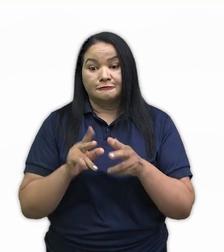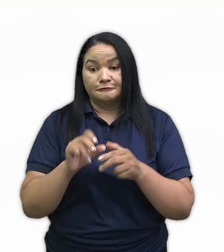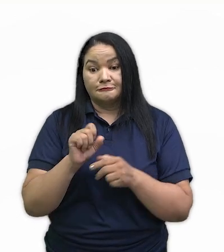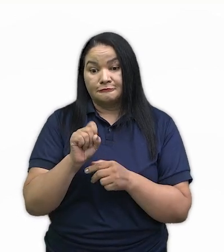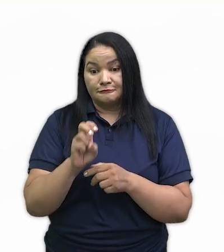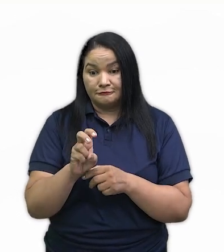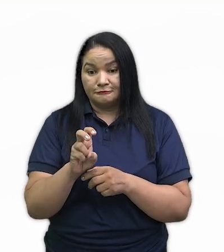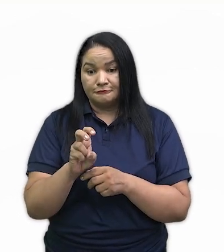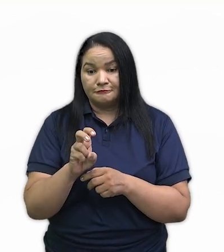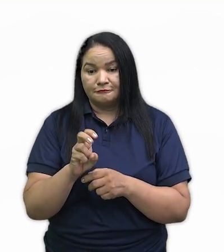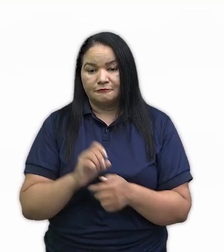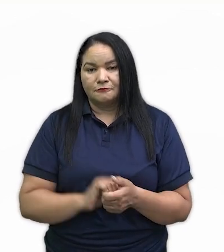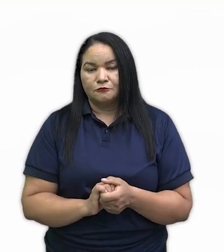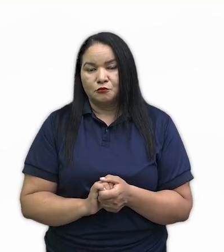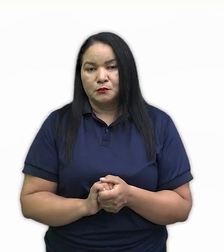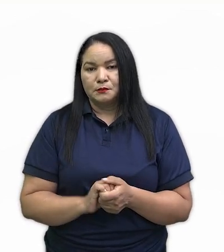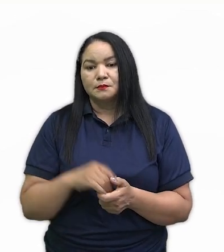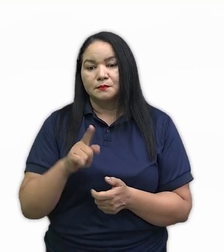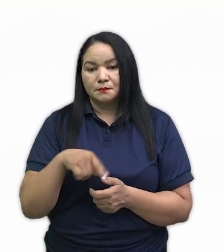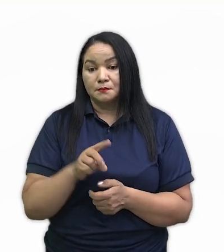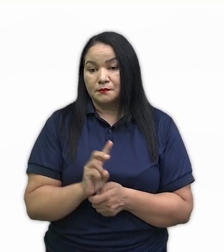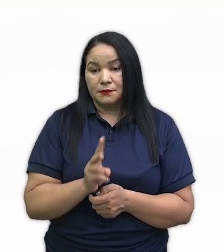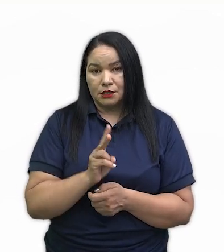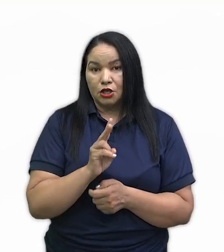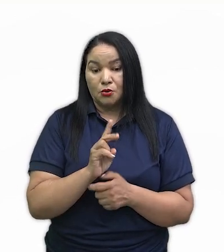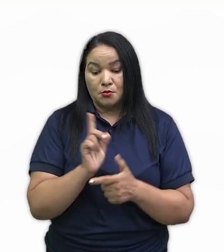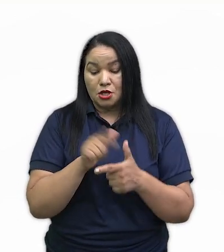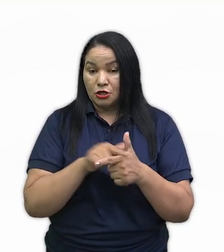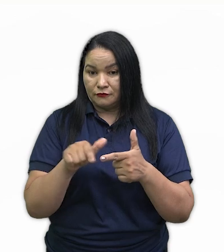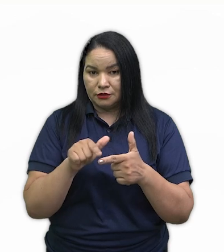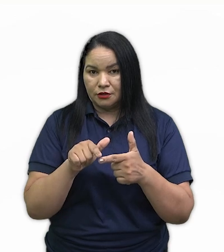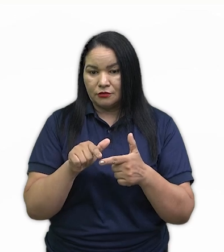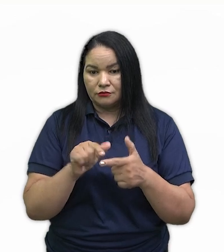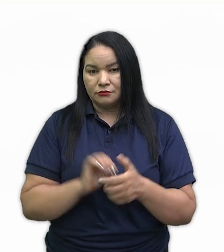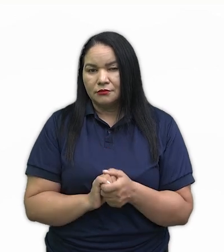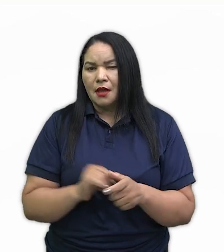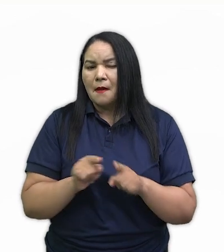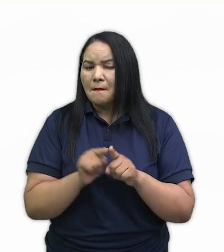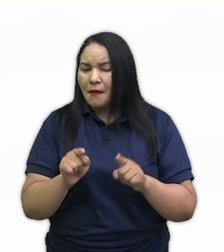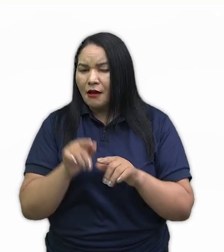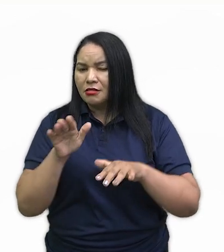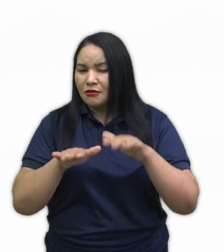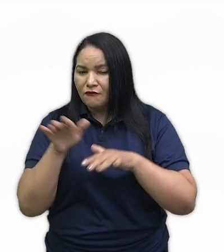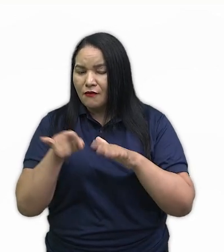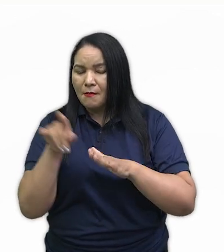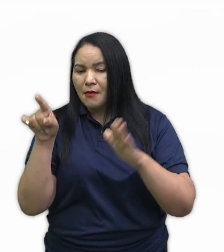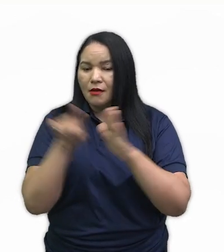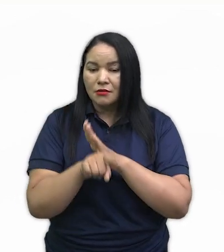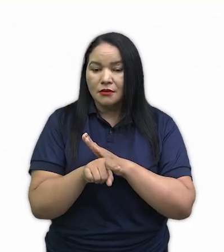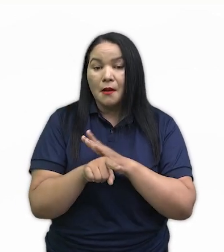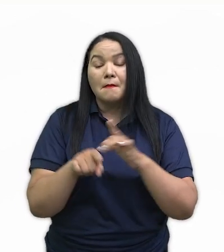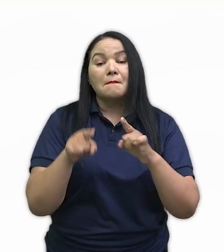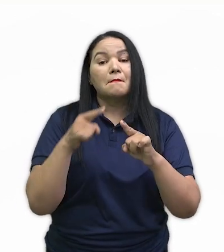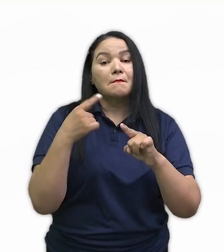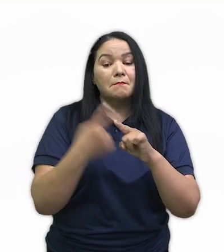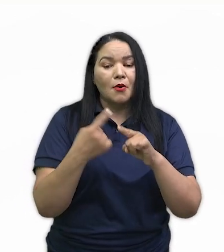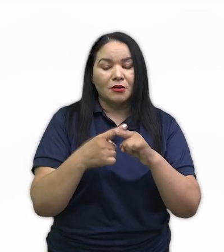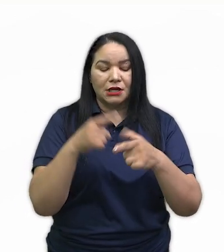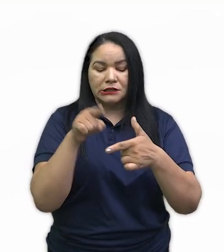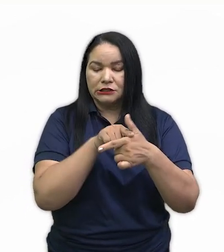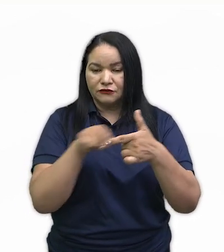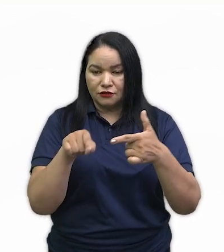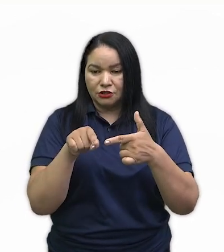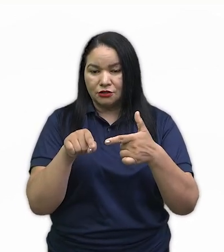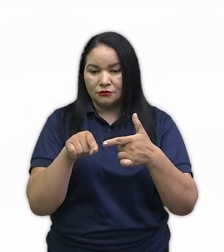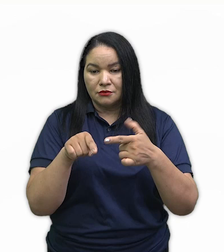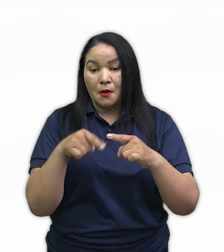a 85. Esse é o valor da divisão. Mas aí tu me pergunta, por que eu estou dividindo isso?